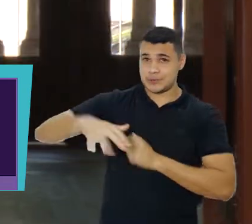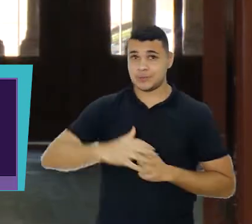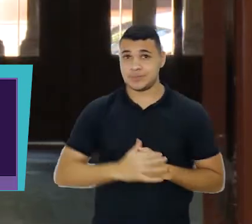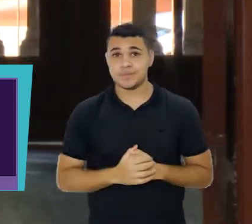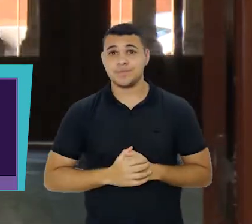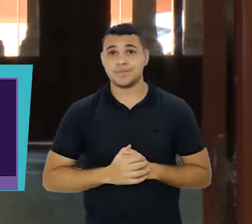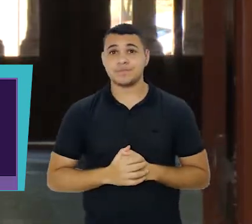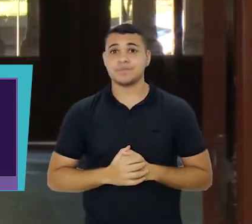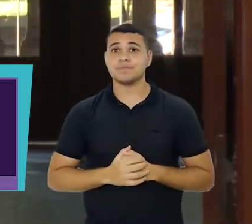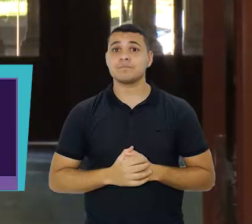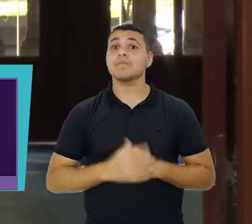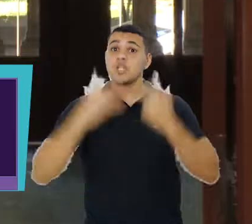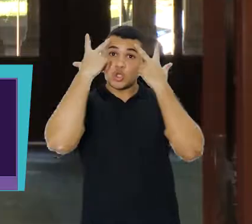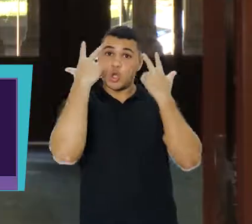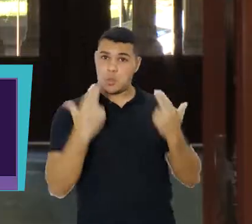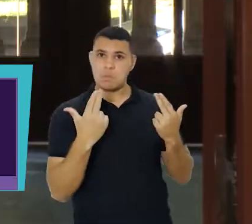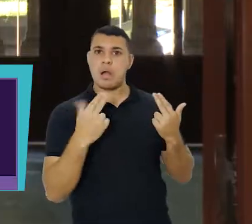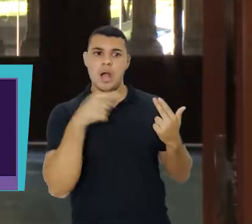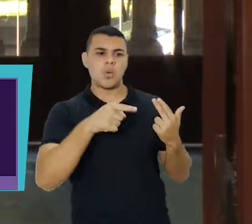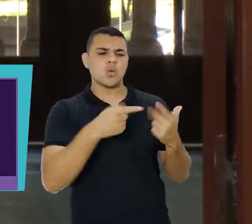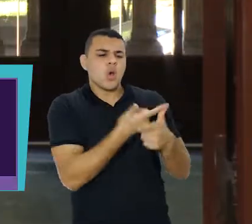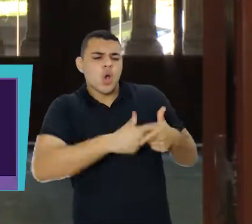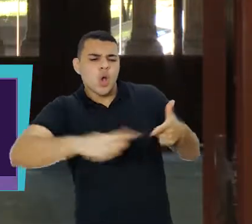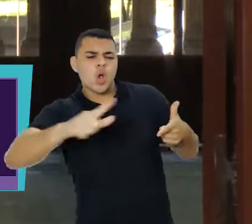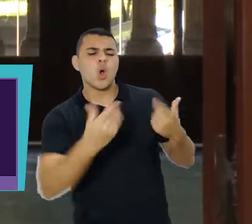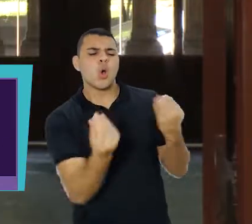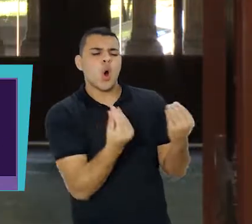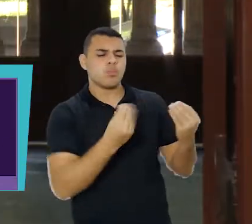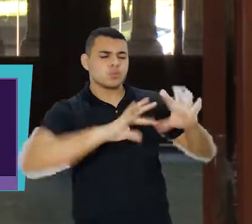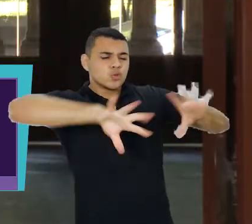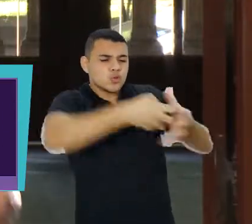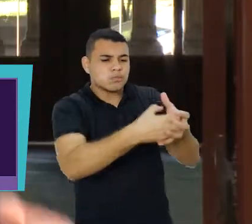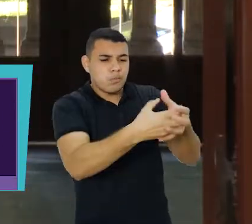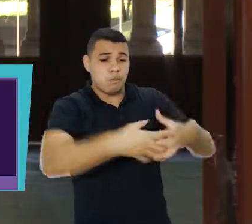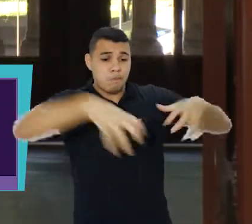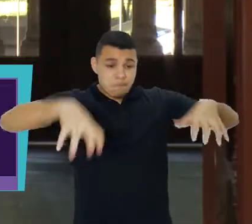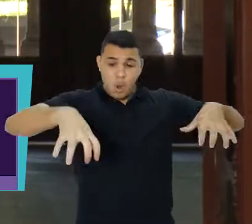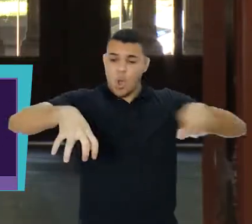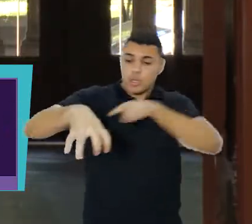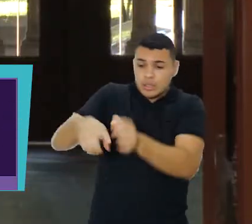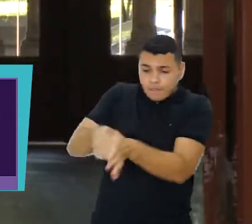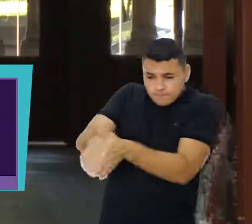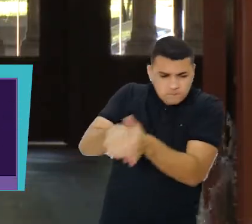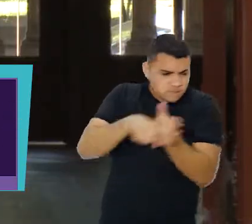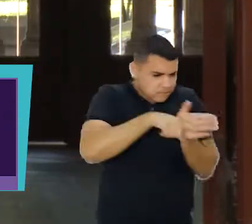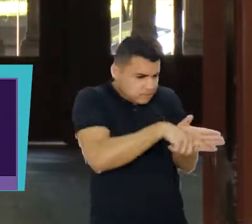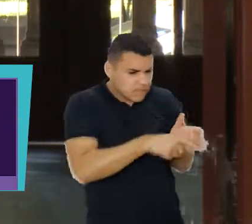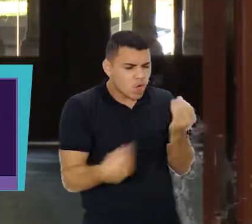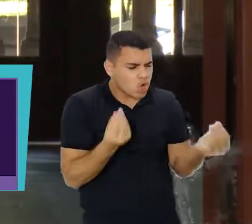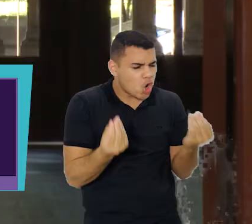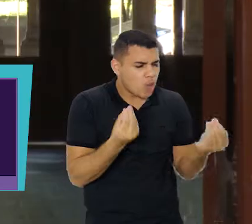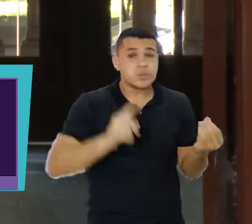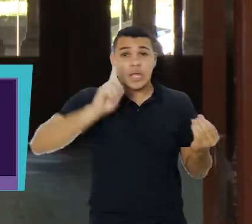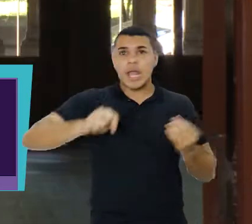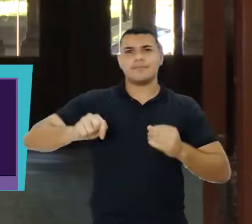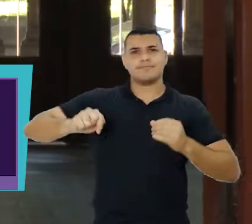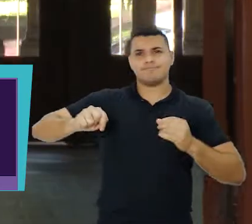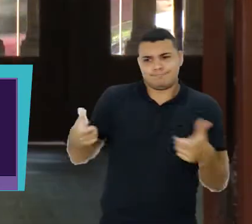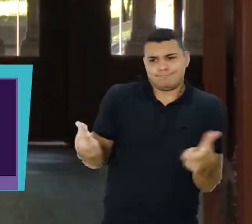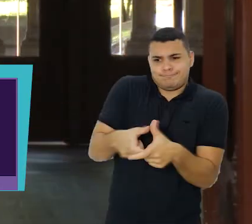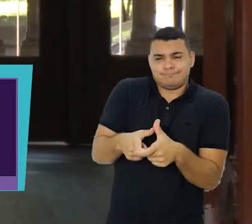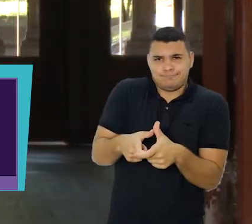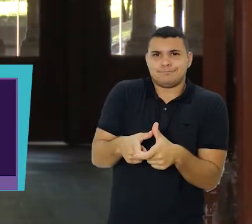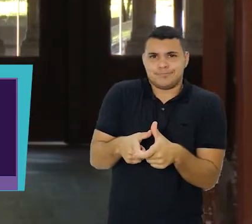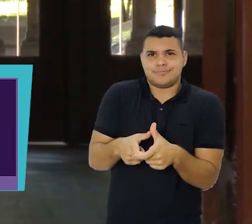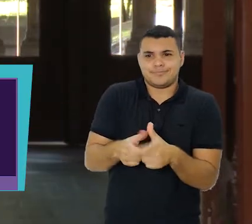Tá? Normalmente, o resultado dessa divisão, desse quociente, vai resultar um número pequeno, com